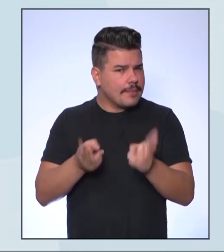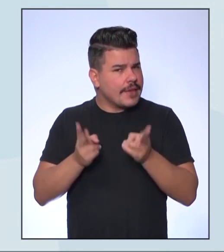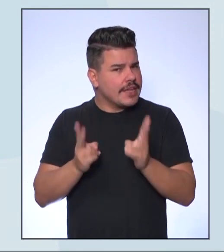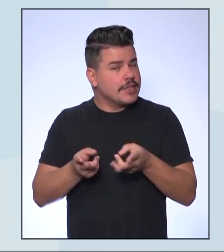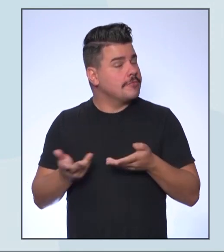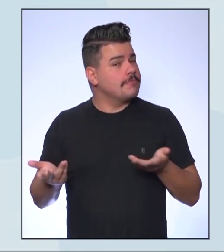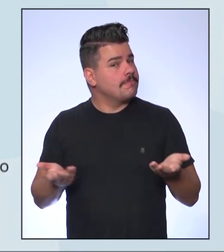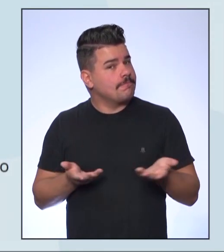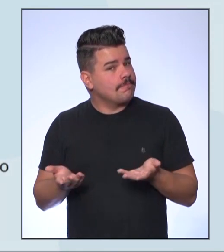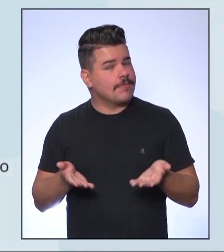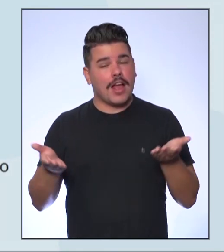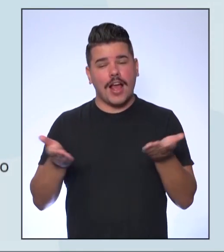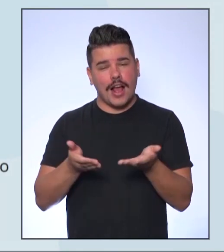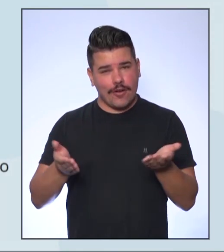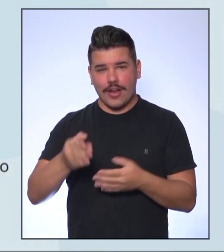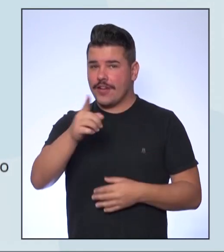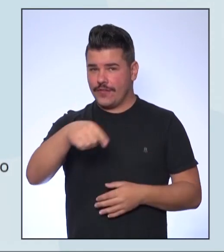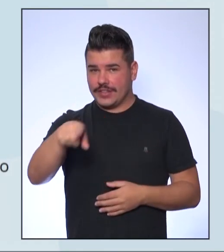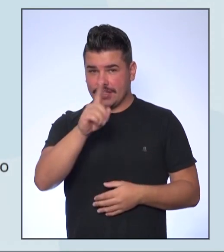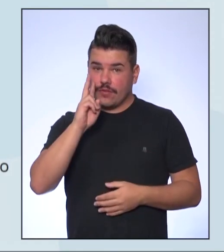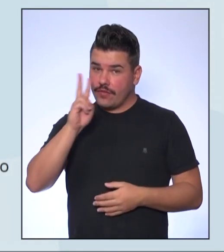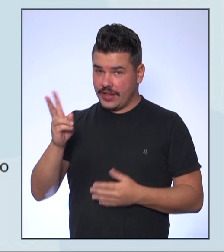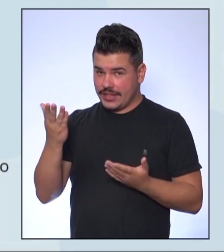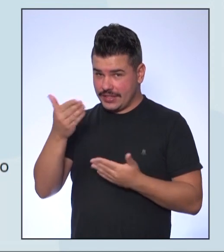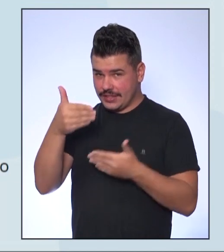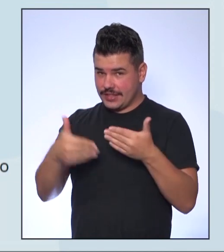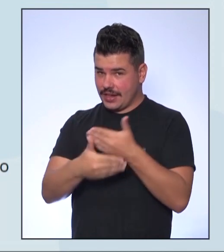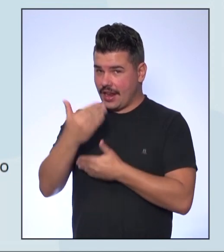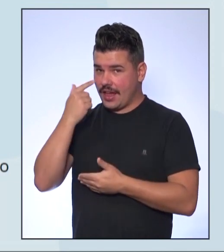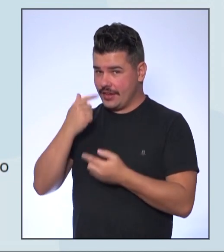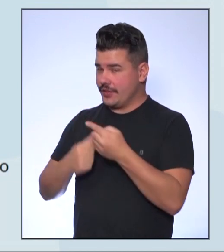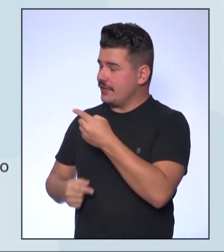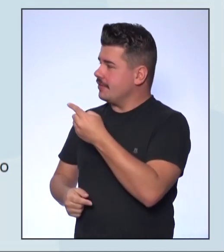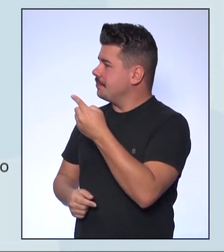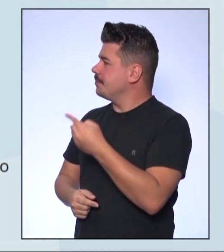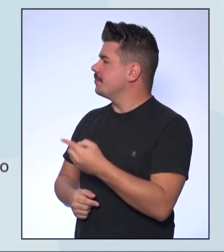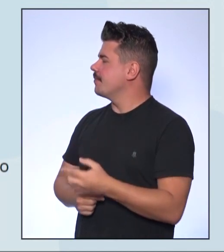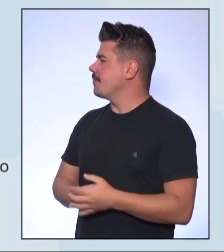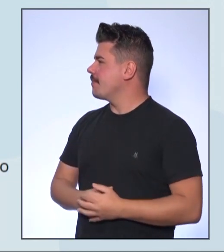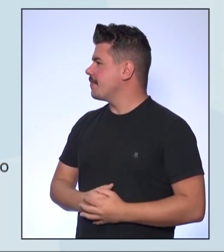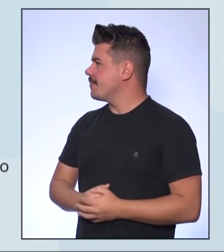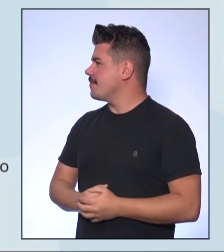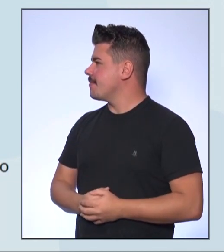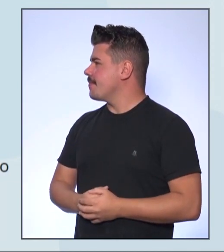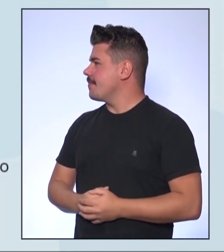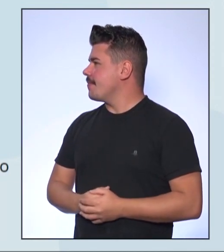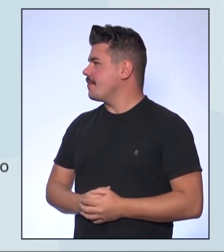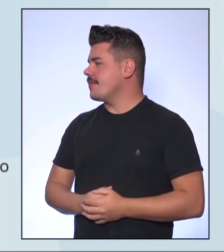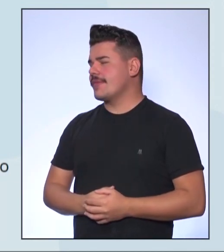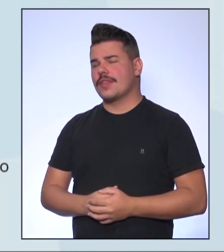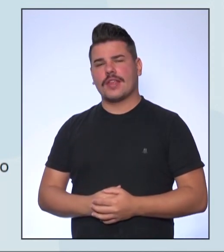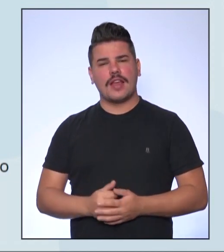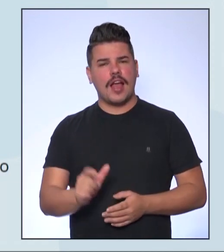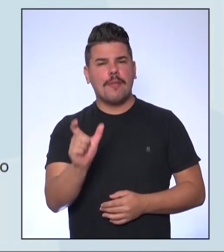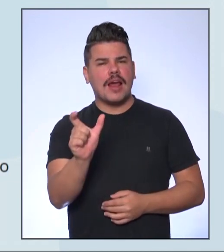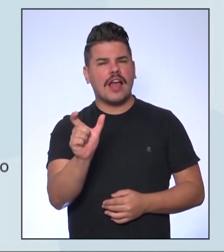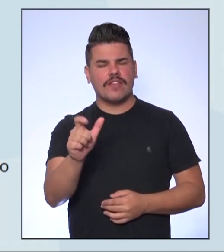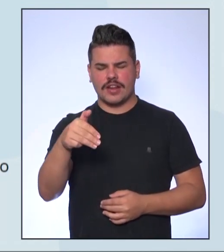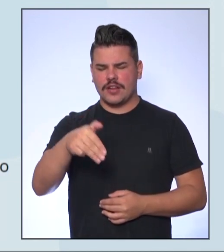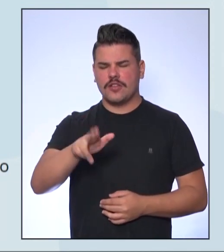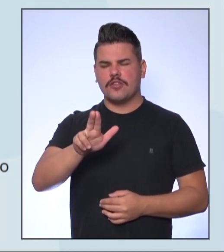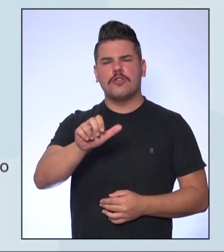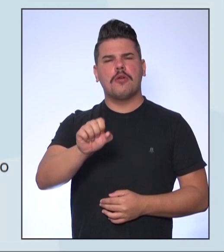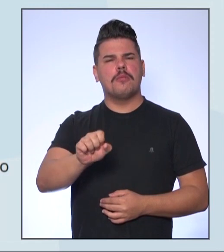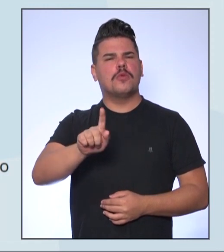Eu vou colocar o próximo slide e vamos dialogar um pouquinho. Qual o significado da palavra musga?